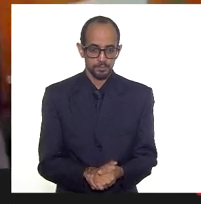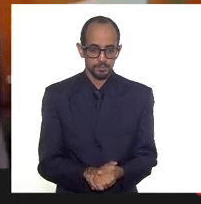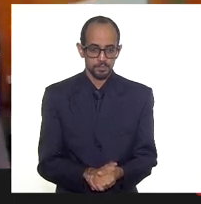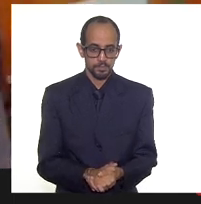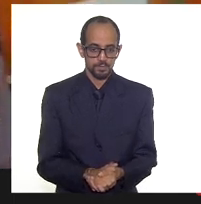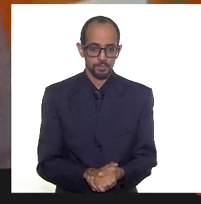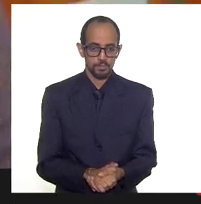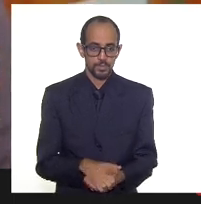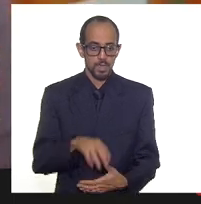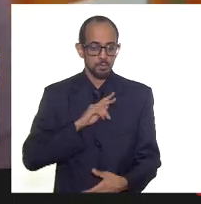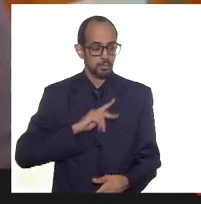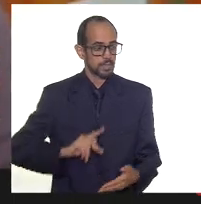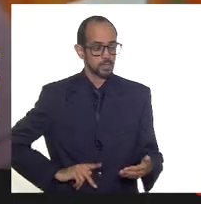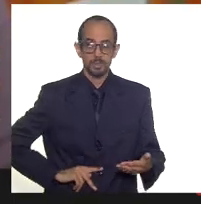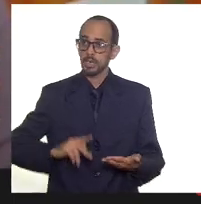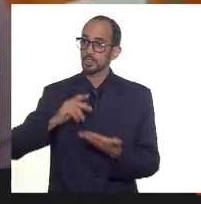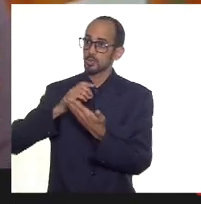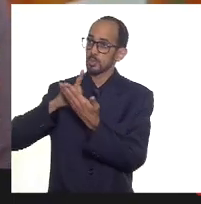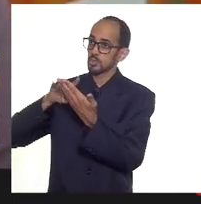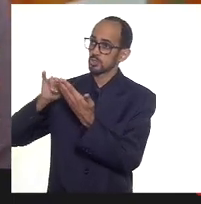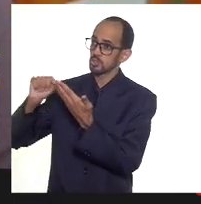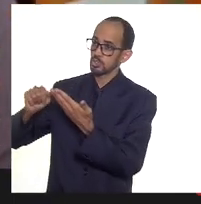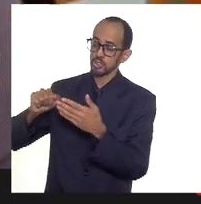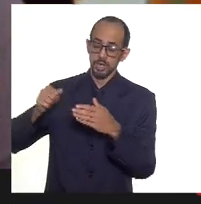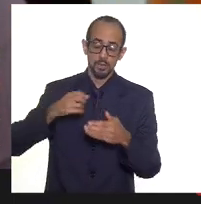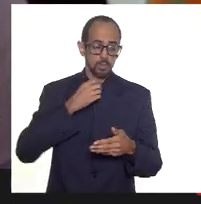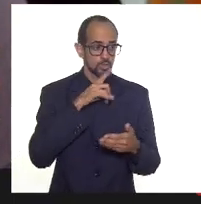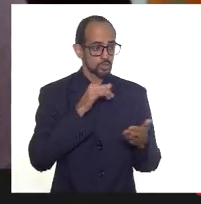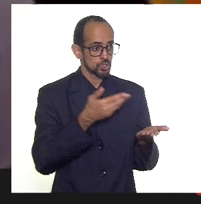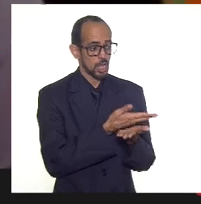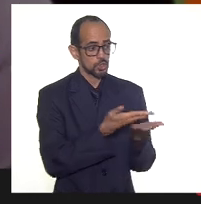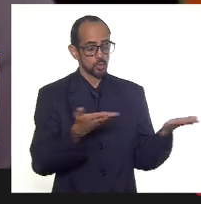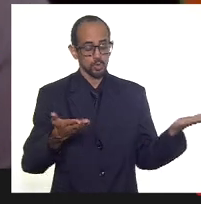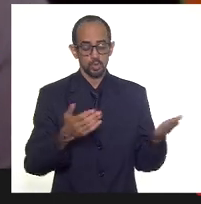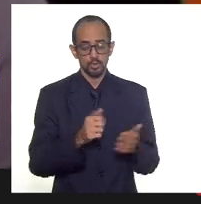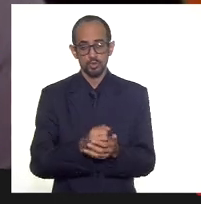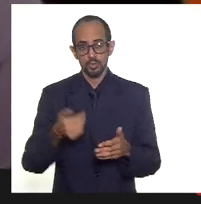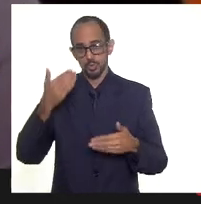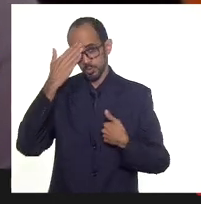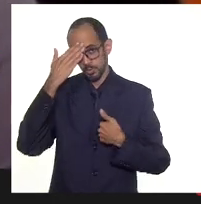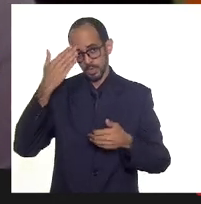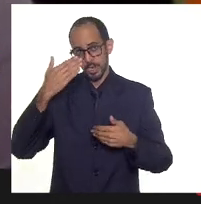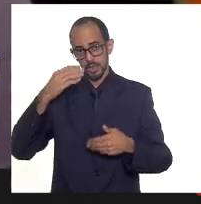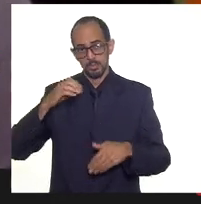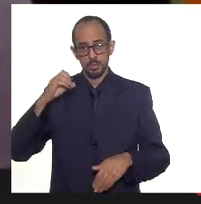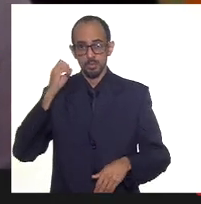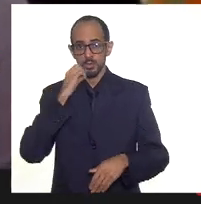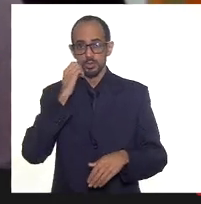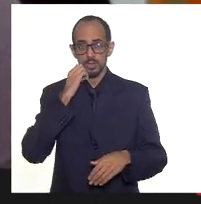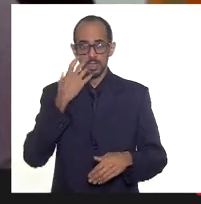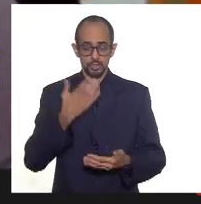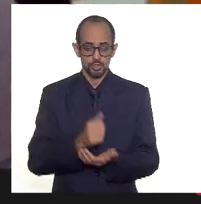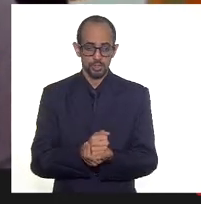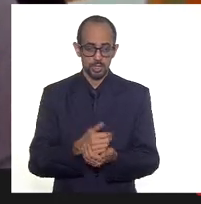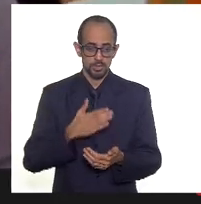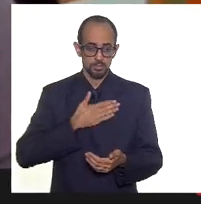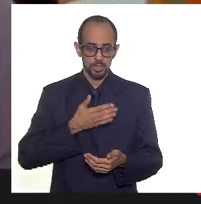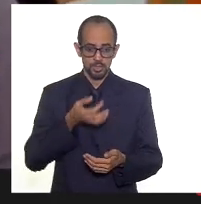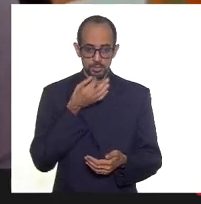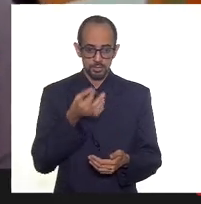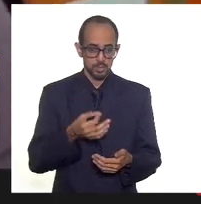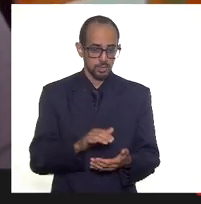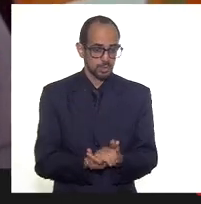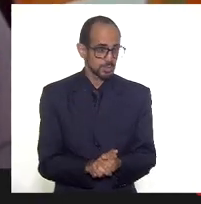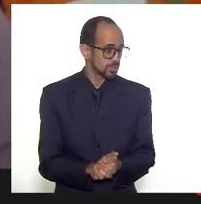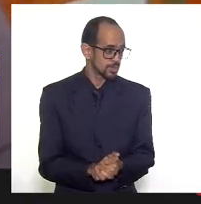Presidente, bom dia a todos. Muito obrigada pela sua oportunidade. Na verdade, as minhas observações, aí